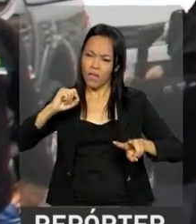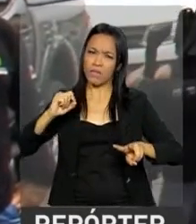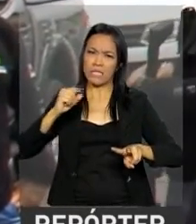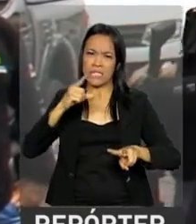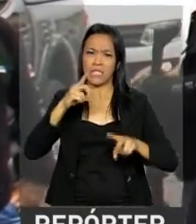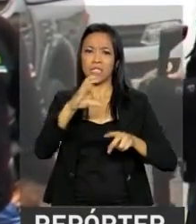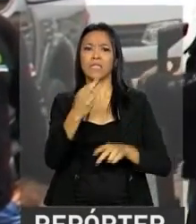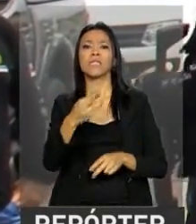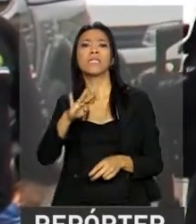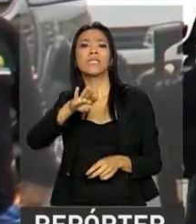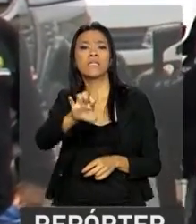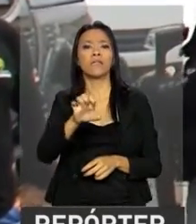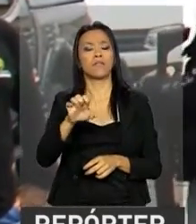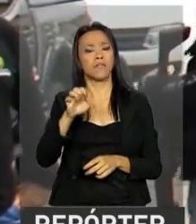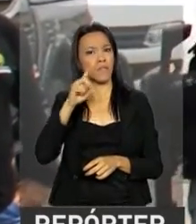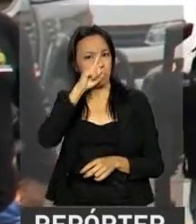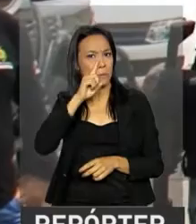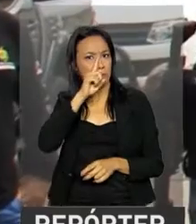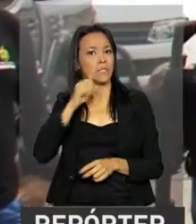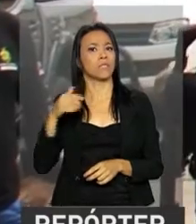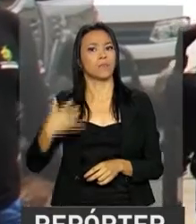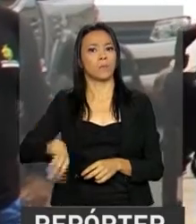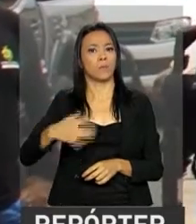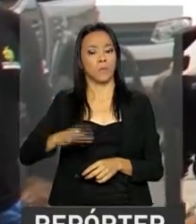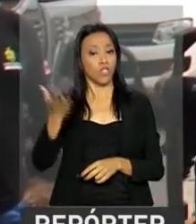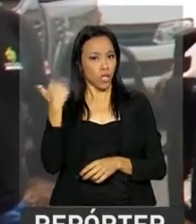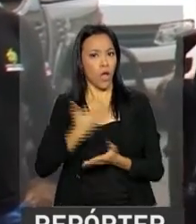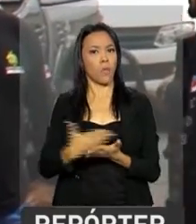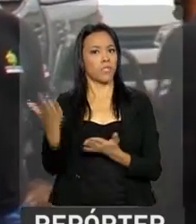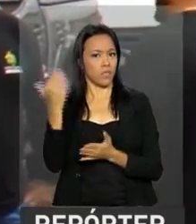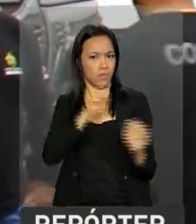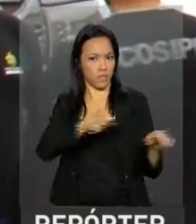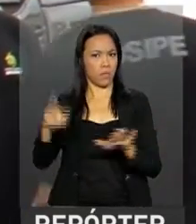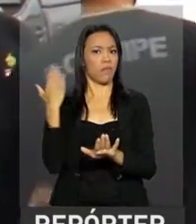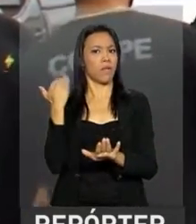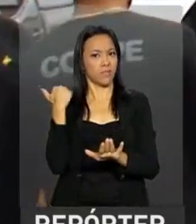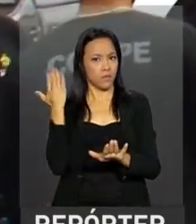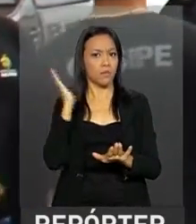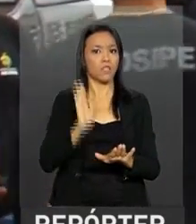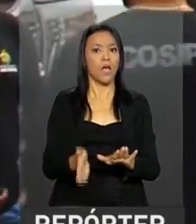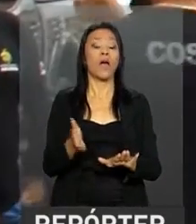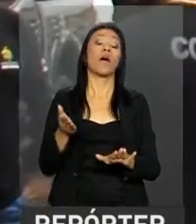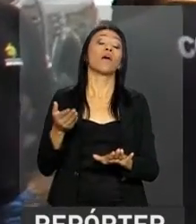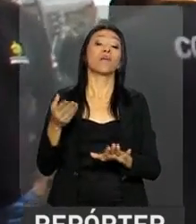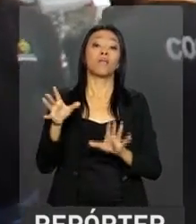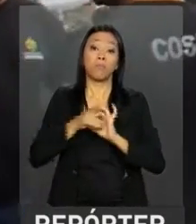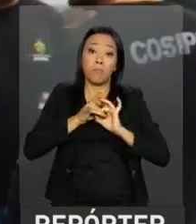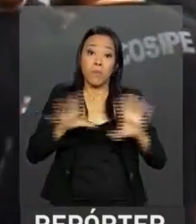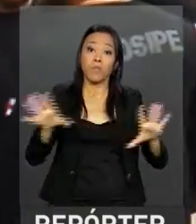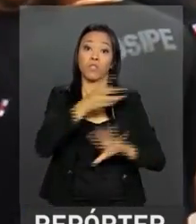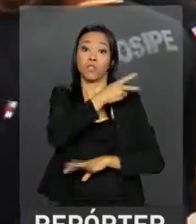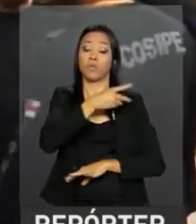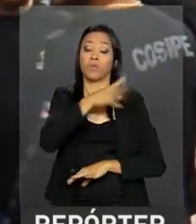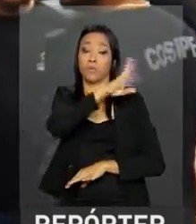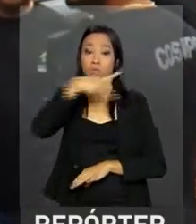já iniciamos na semana passada com a liberação por parte do presidente Michel Temer de